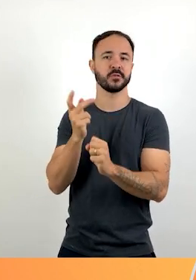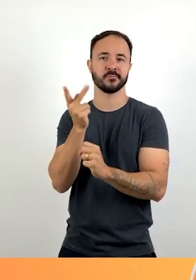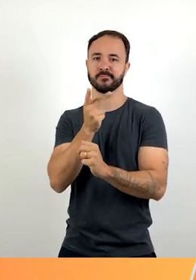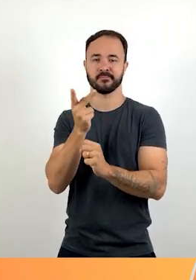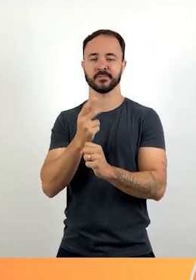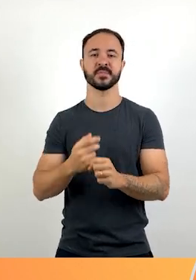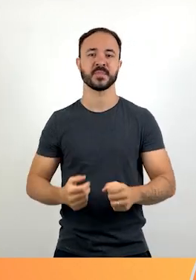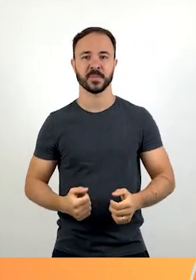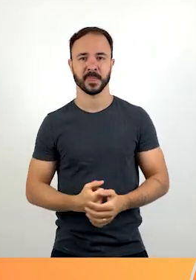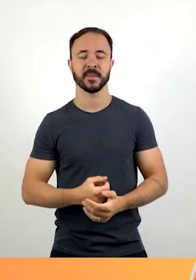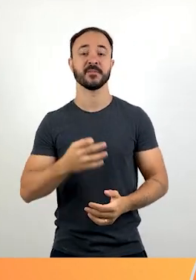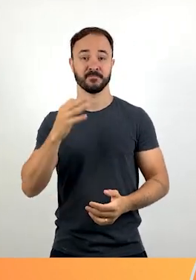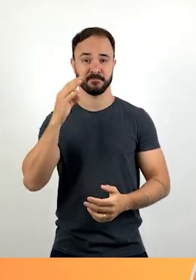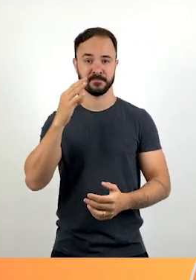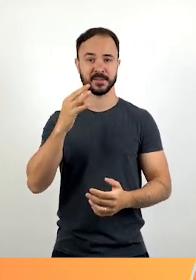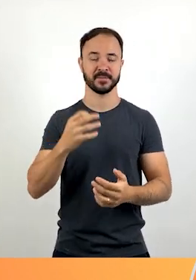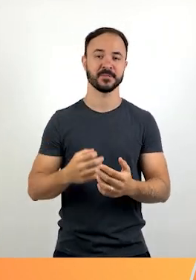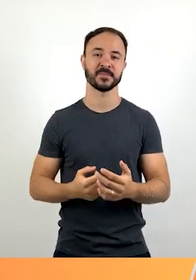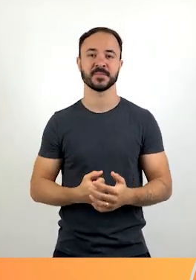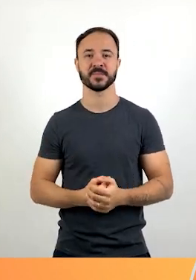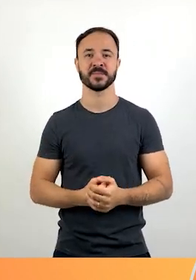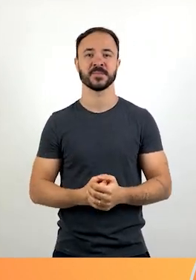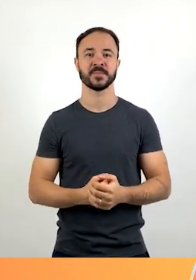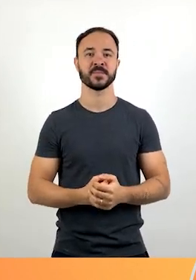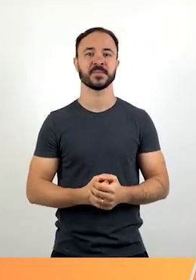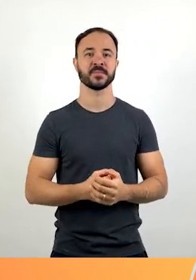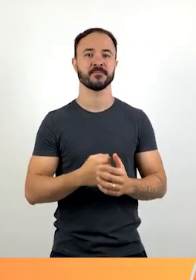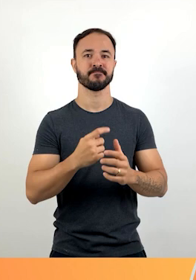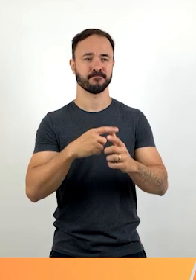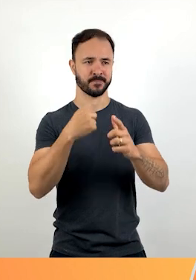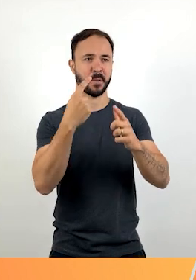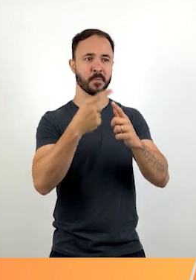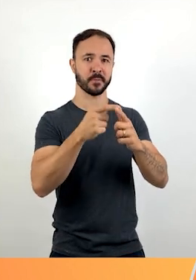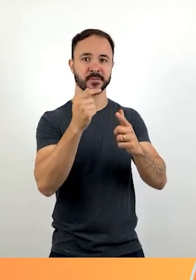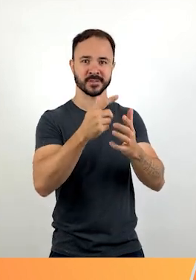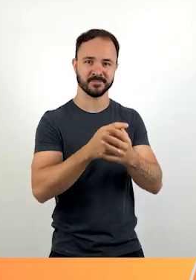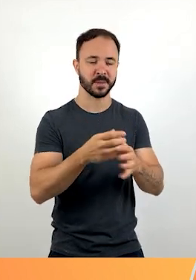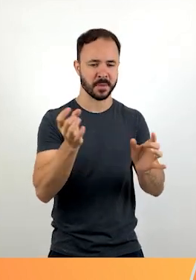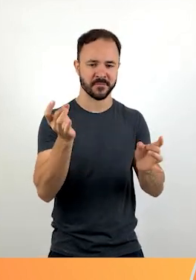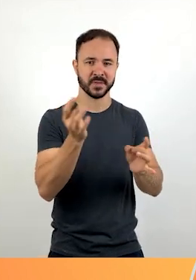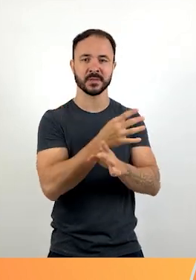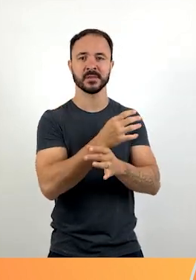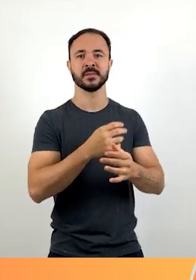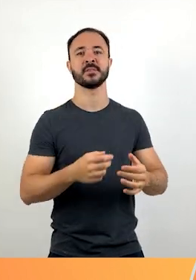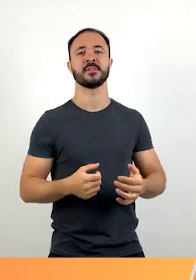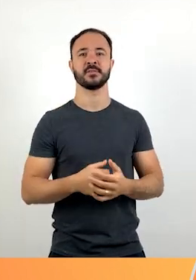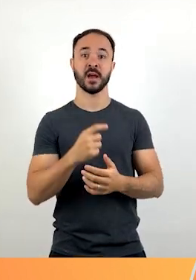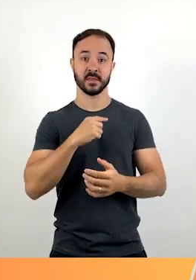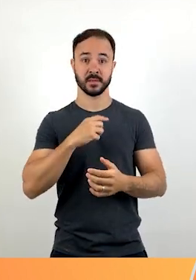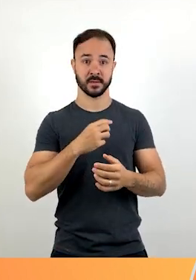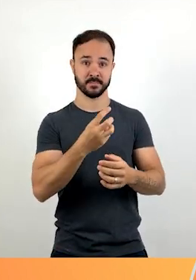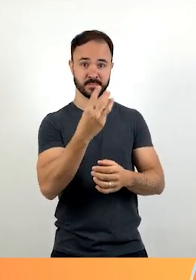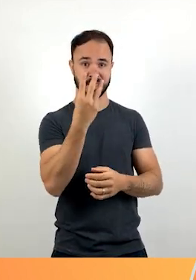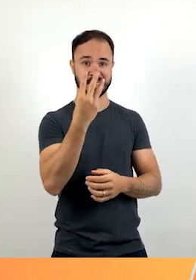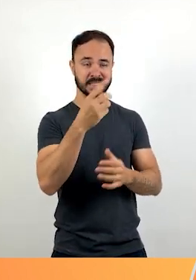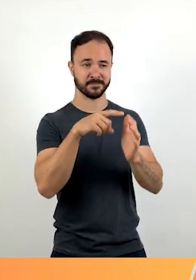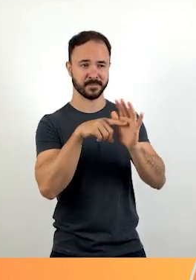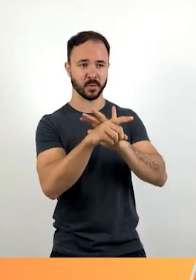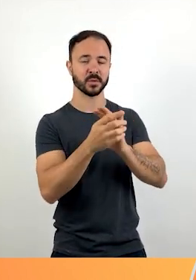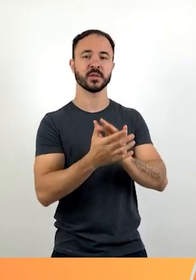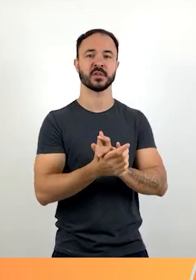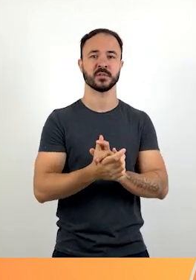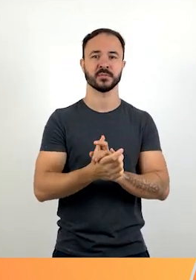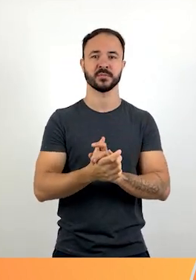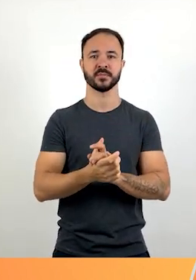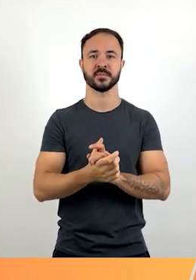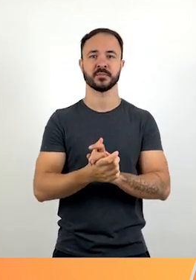resposta, certinho? Então, na sequência, para a gente finalizar aqui a aula, nós temos item 3. Com 16